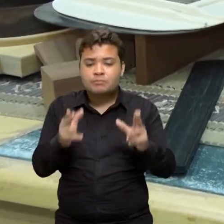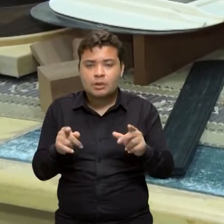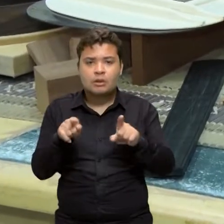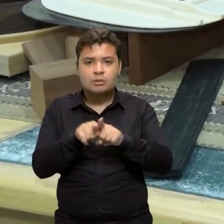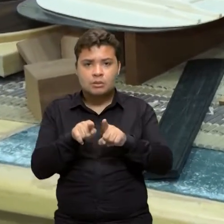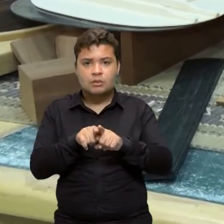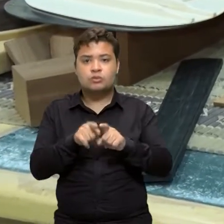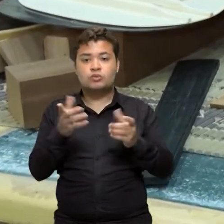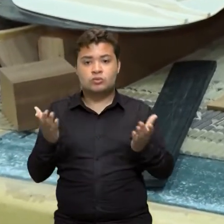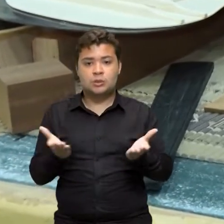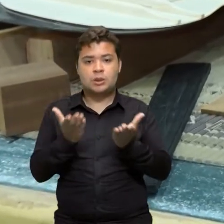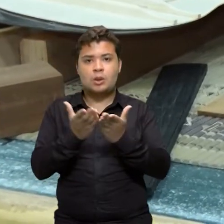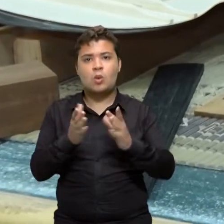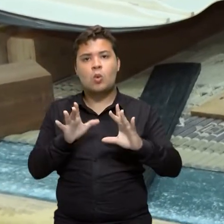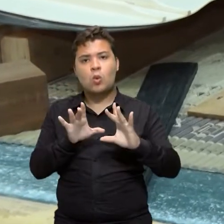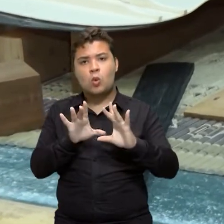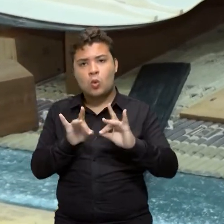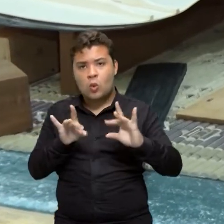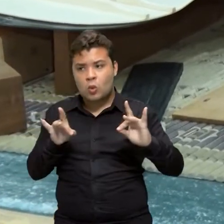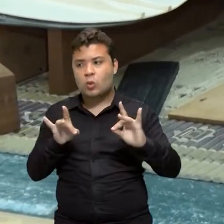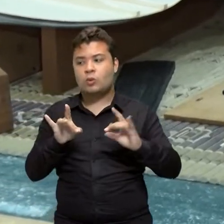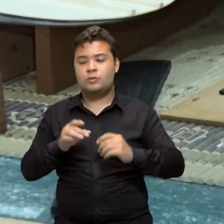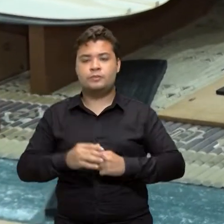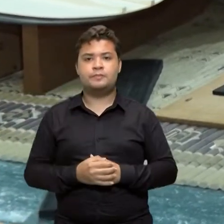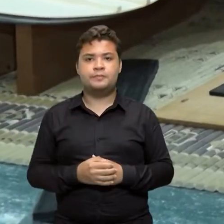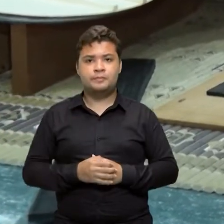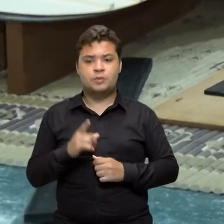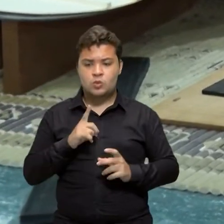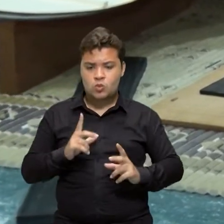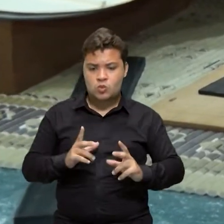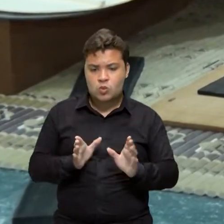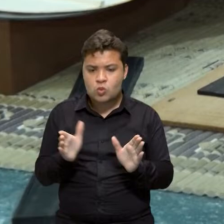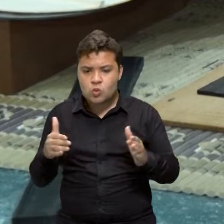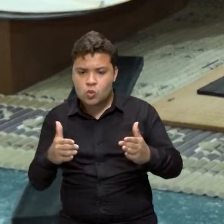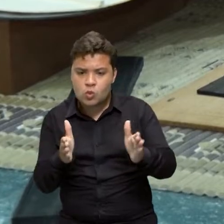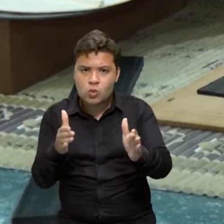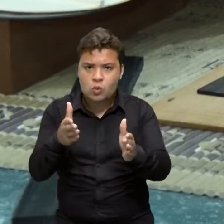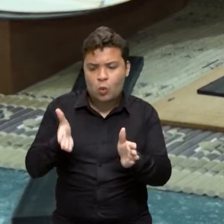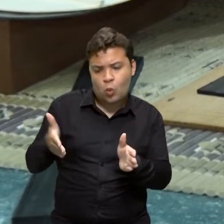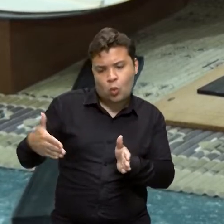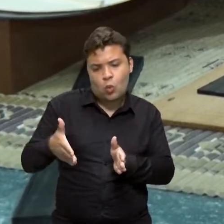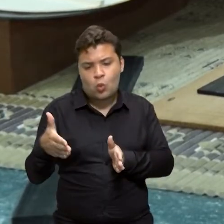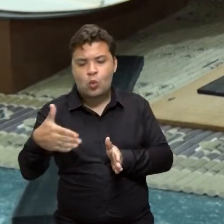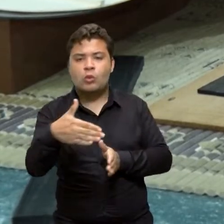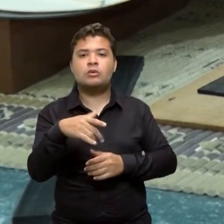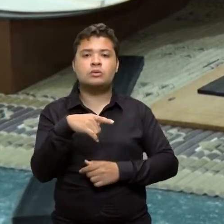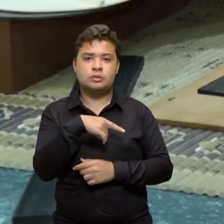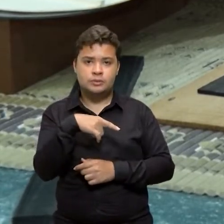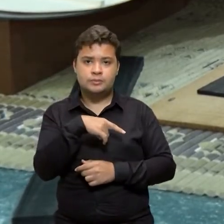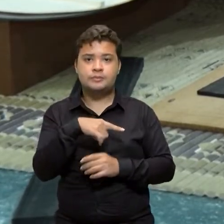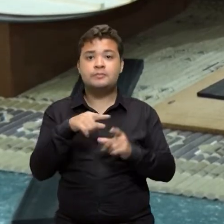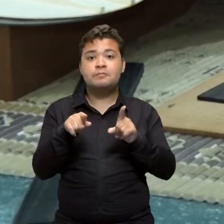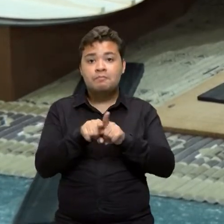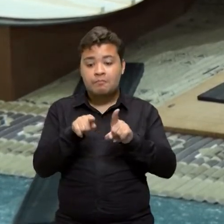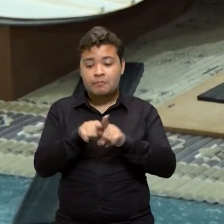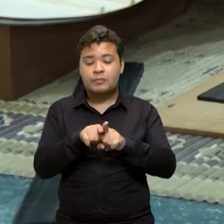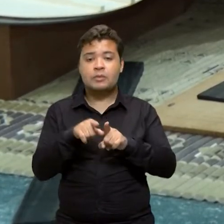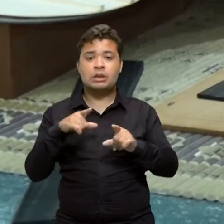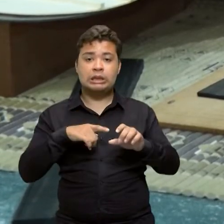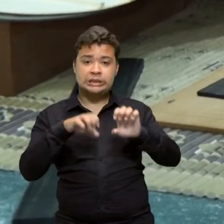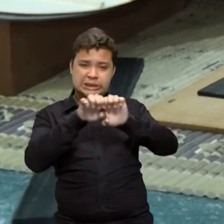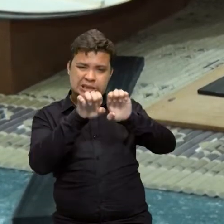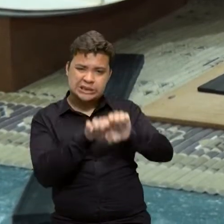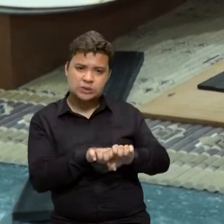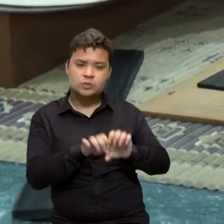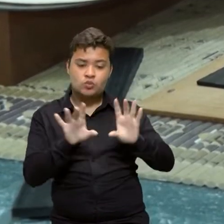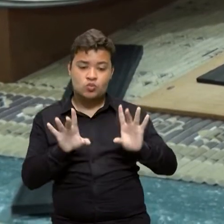É colado as duas partes, né? É feito o corte e aí também é feito a colagem de uma